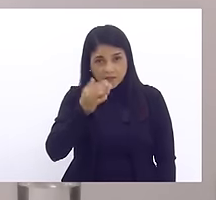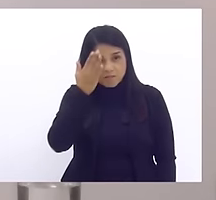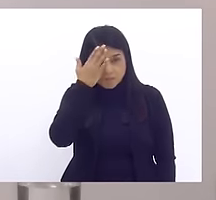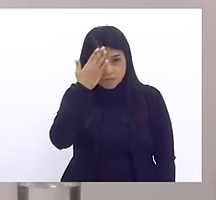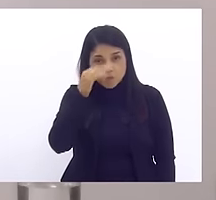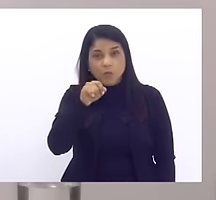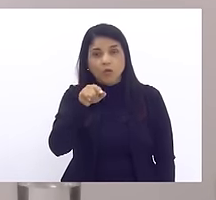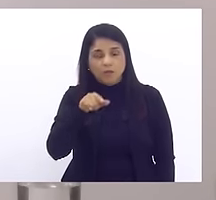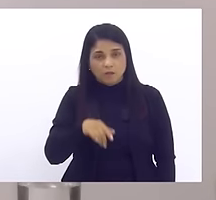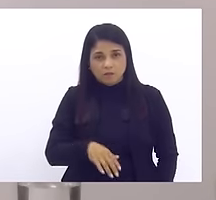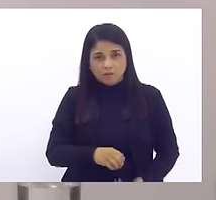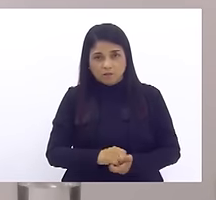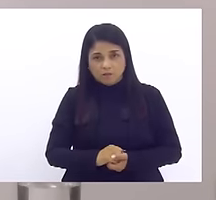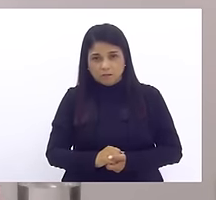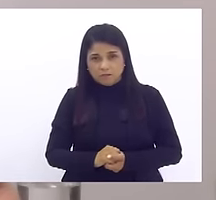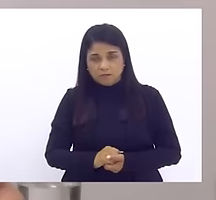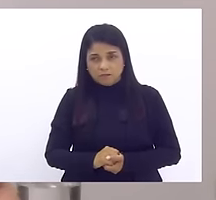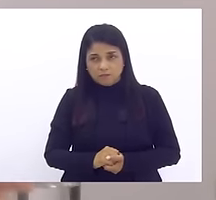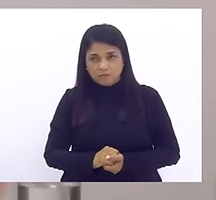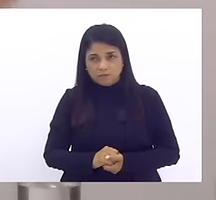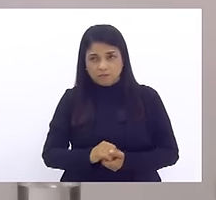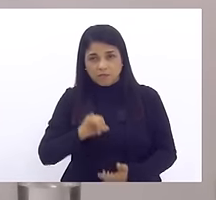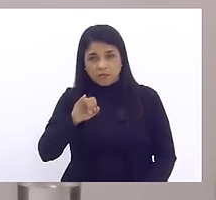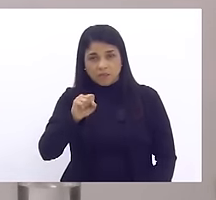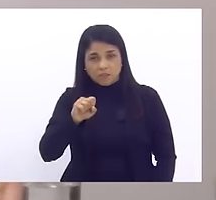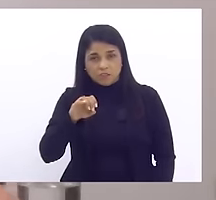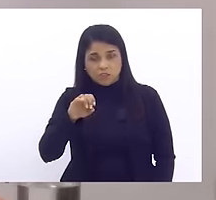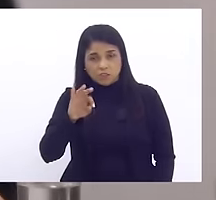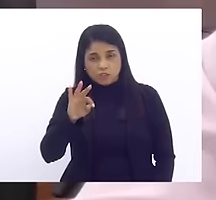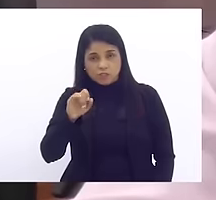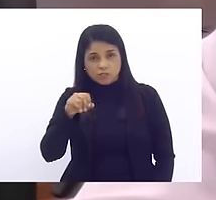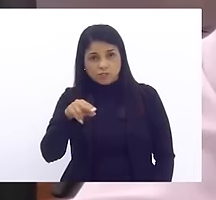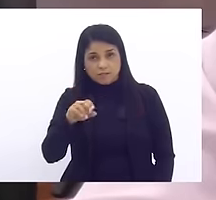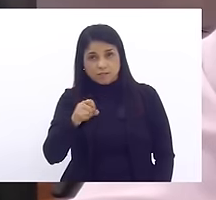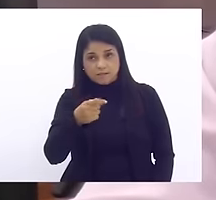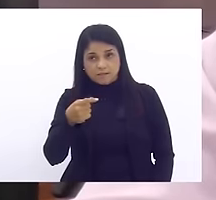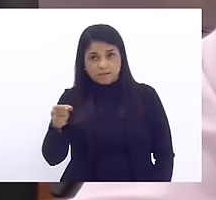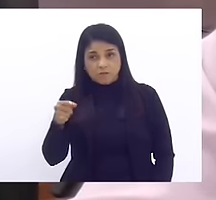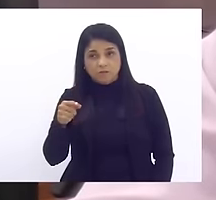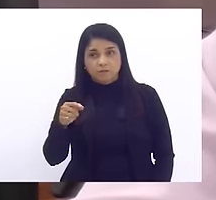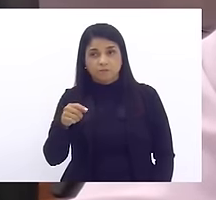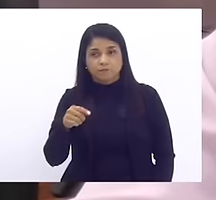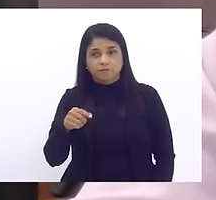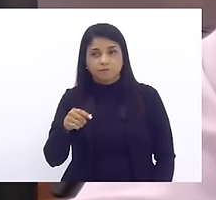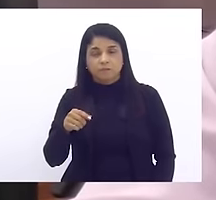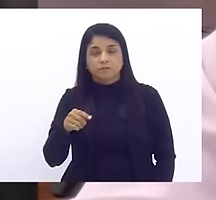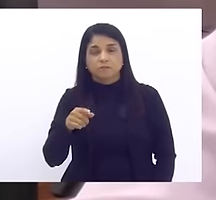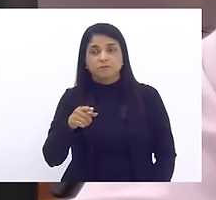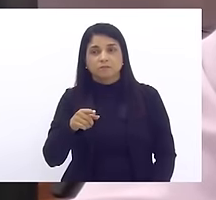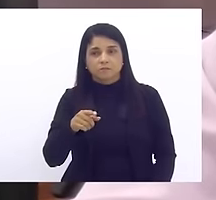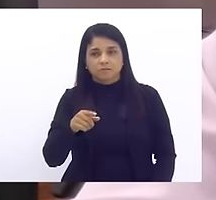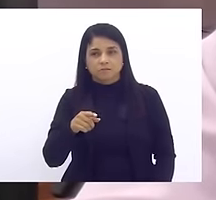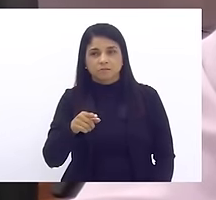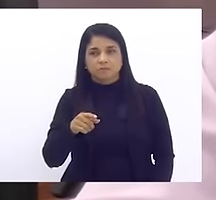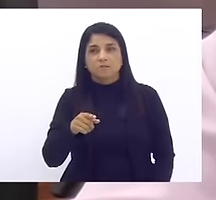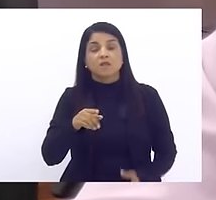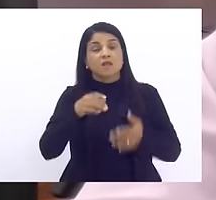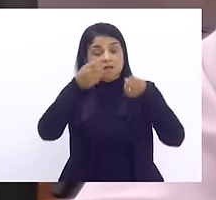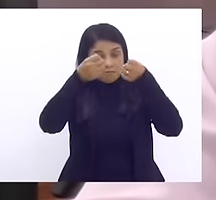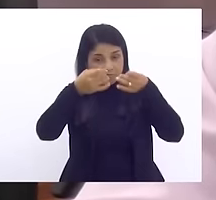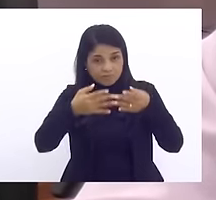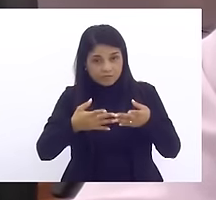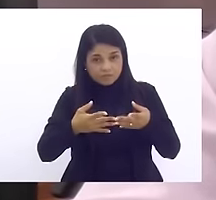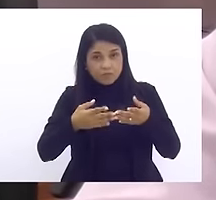exatamente Então por que que o senhor está se pegando nesse assunto de extinção do